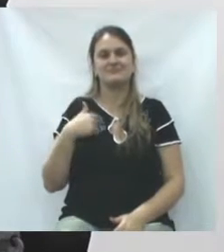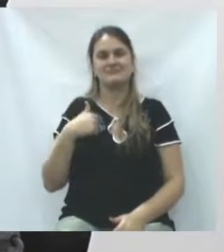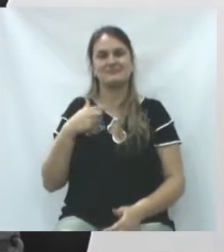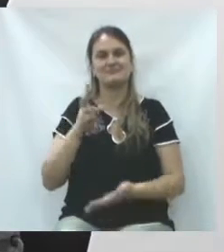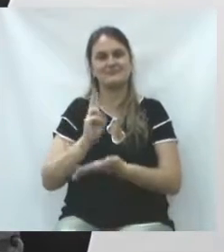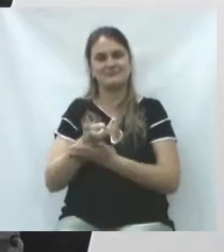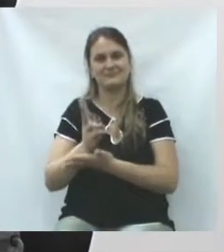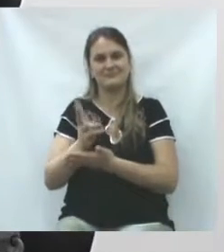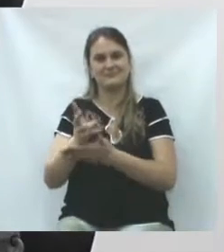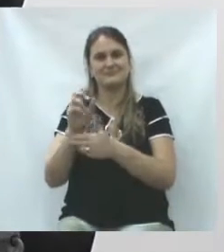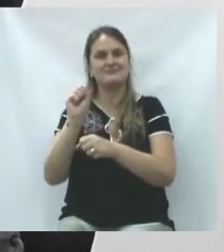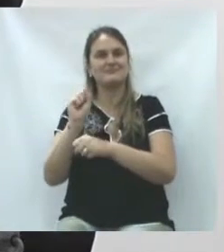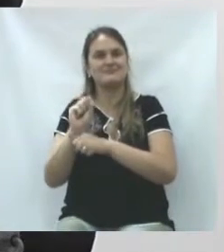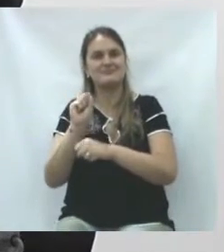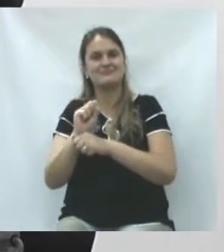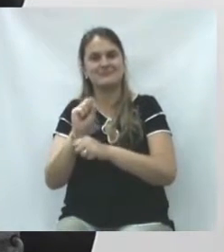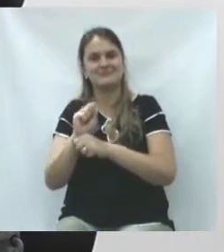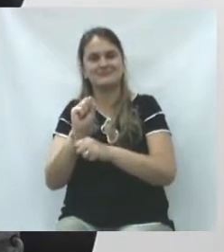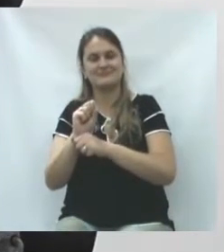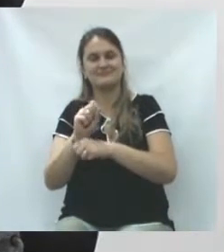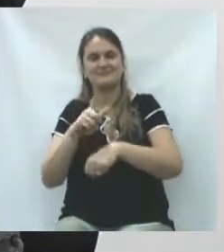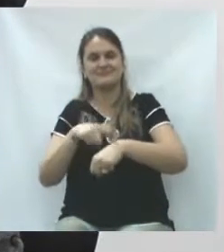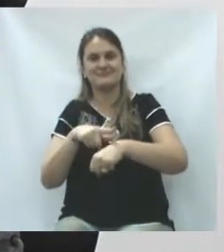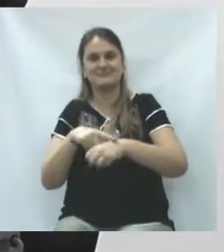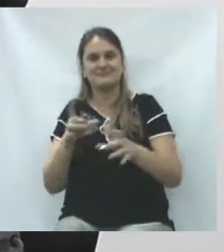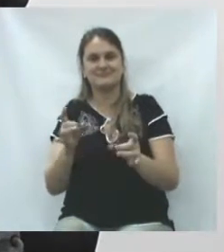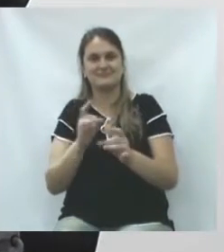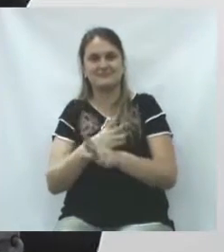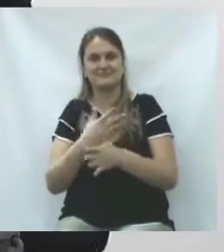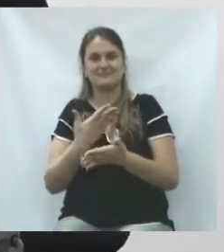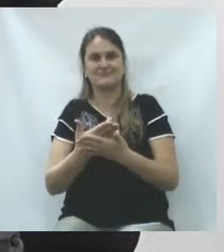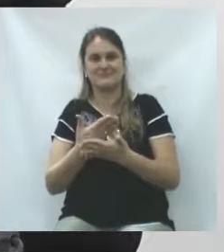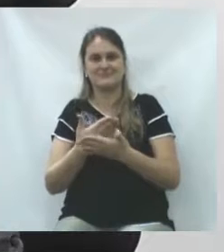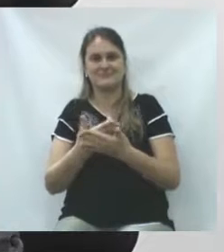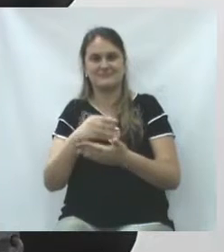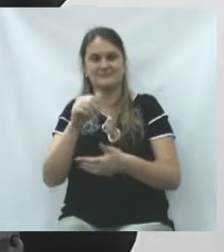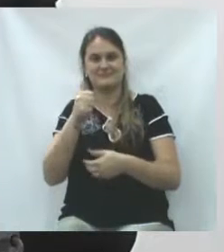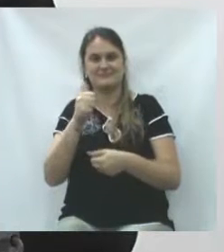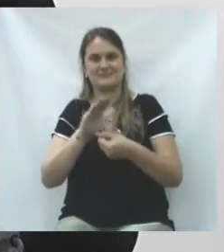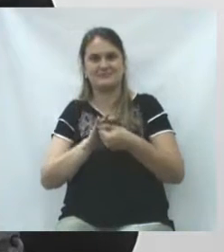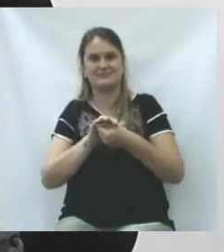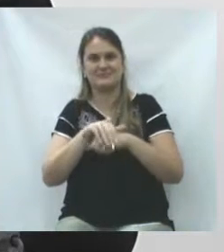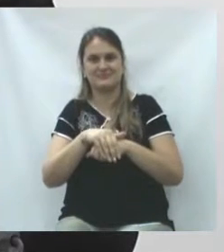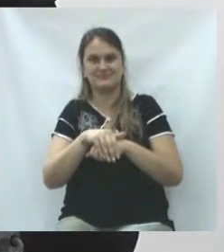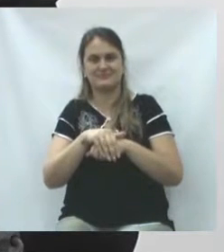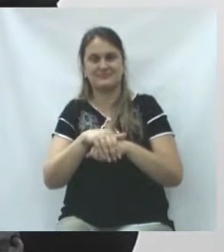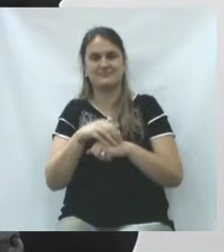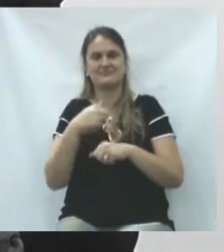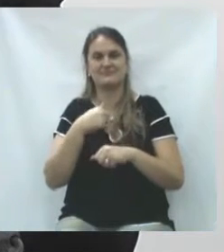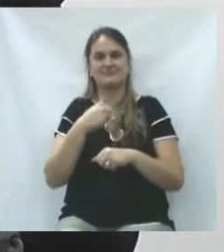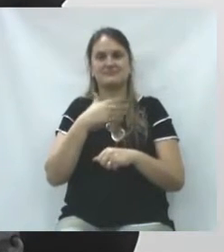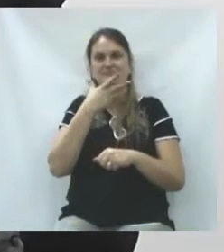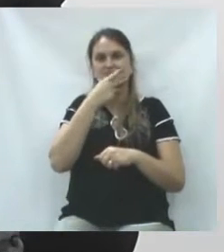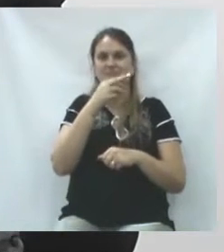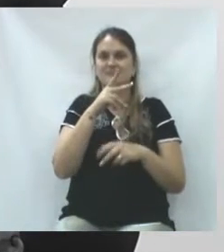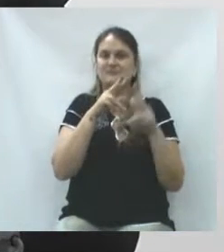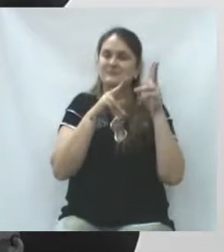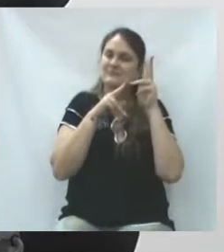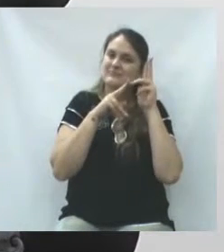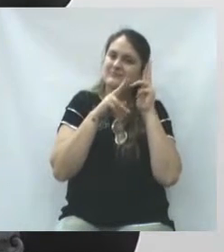esperando a hora de encerrar a aula, 11 horas da noite, eu e meu irmão dormia embaixo